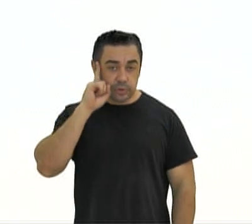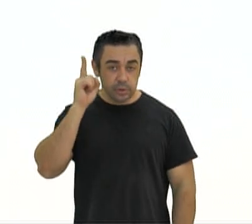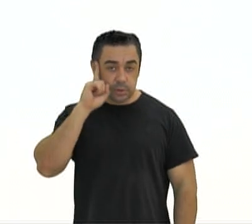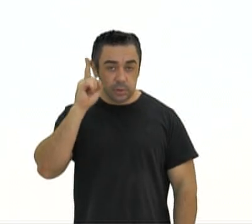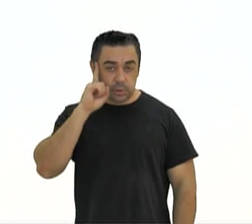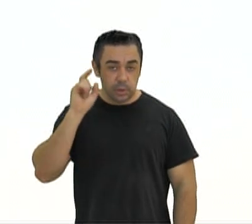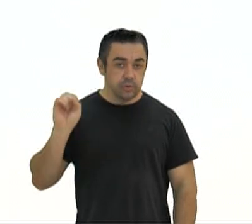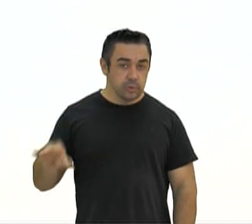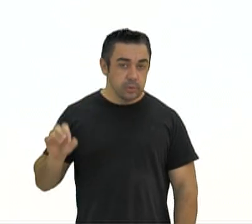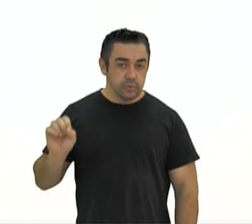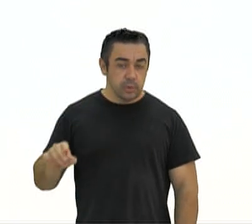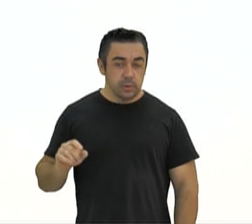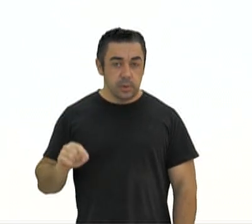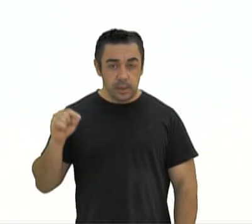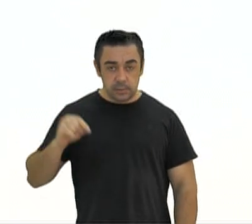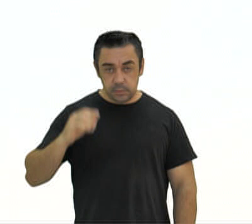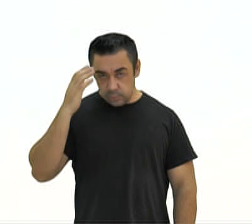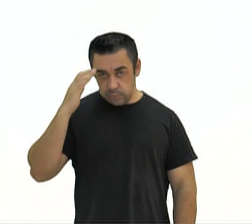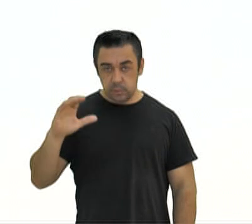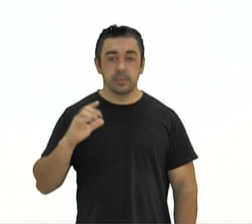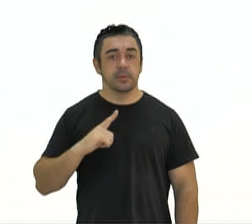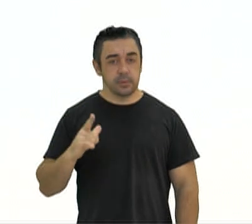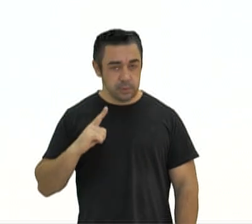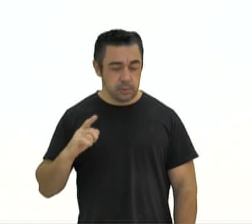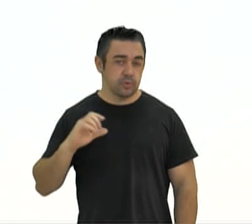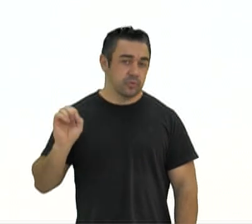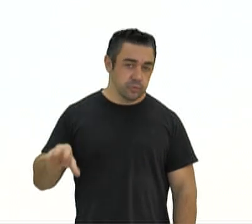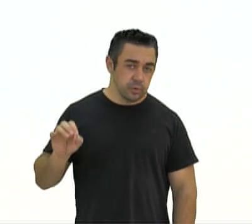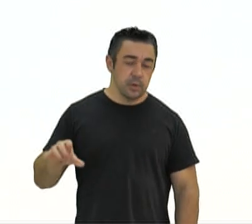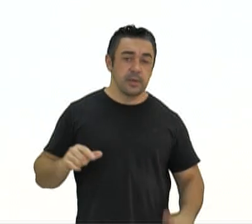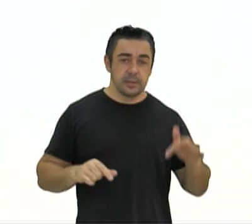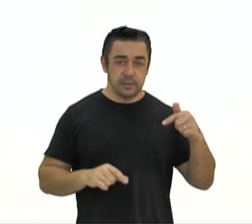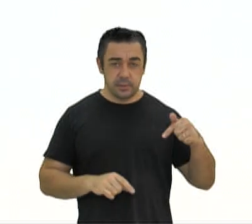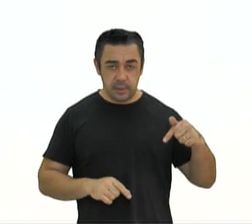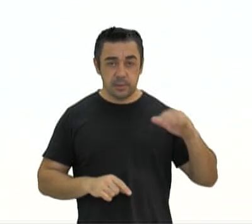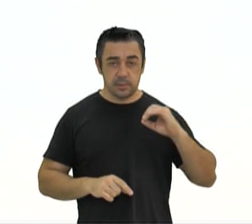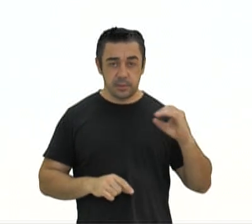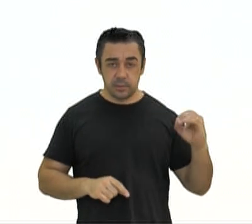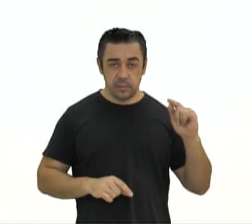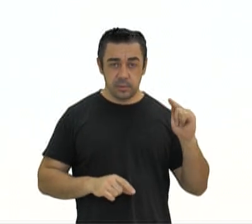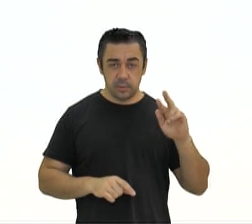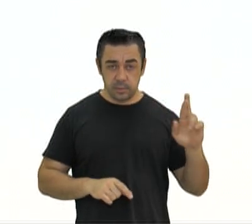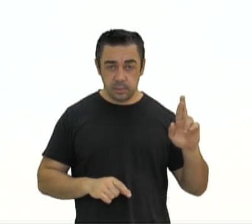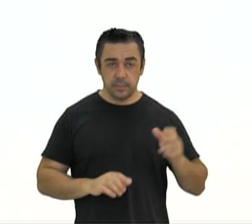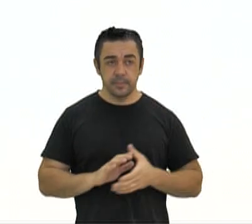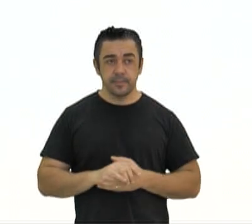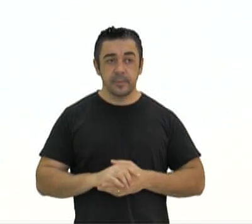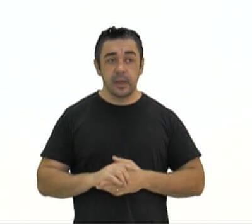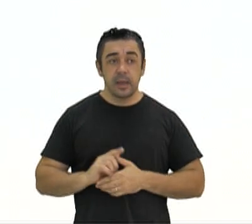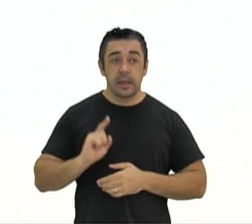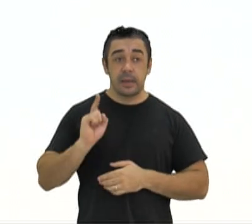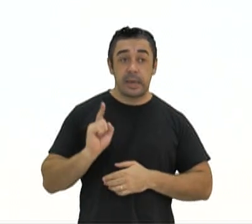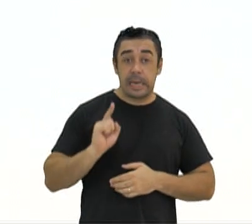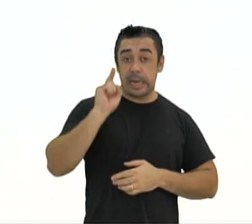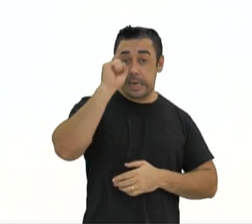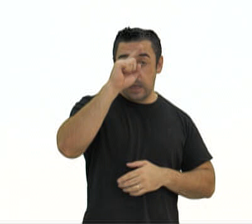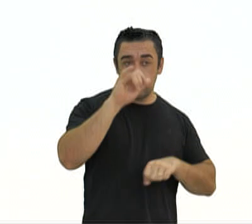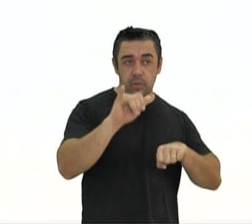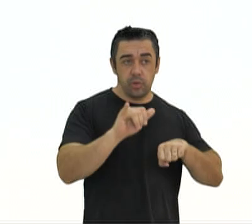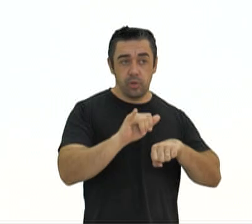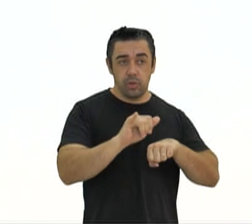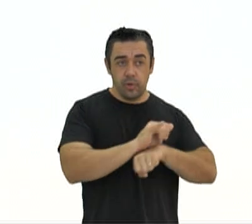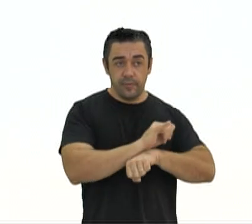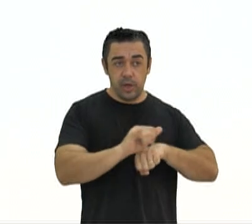cada pessoa em Curitiba produz 700 gramas de lixo por dia. Em Nova York, essa quantidade